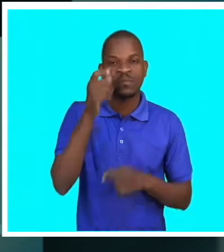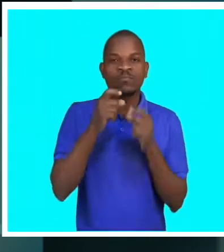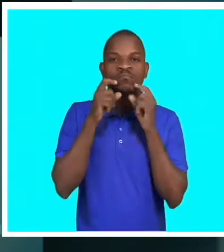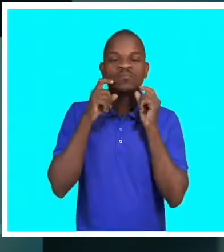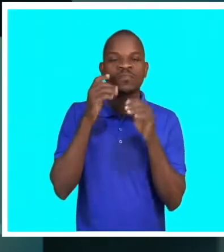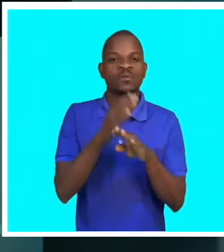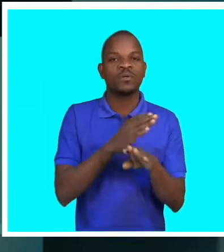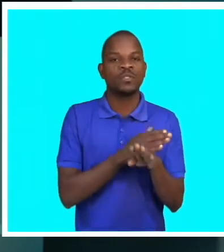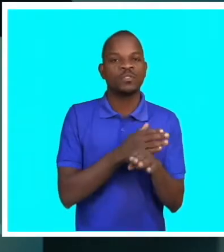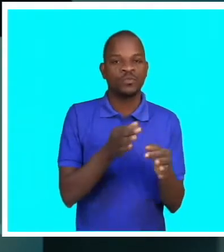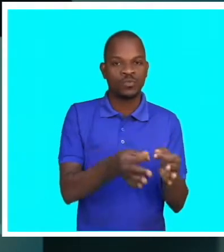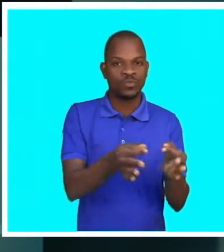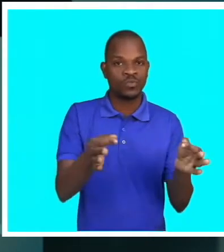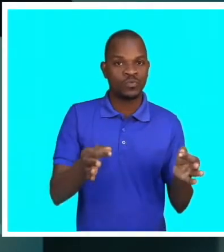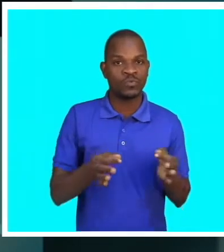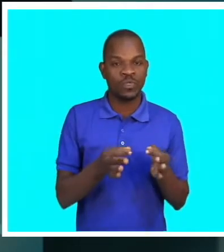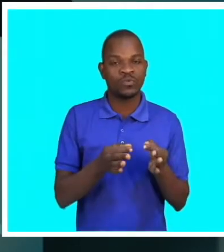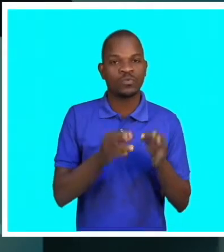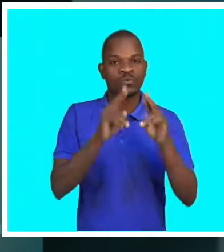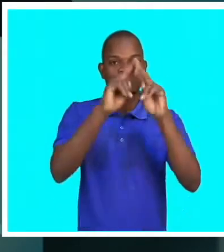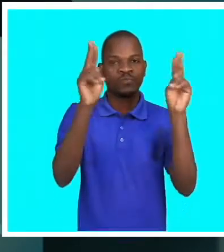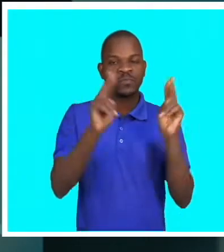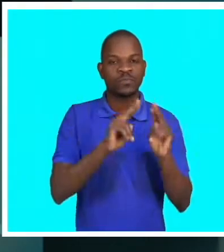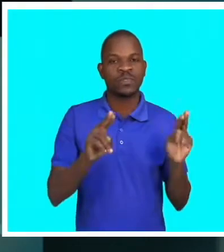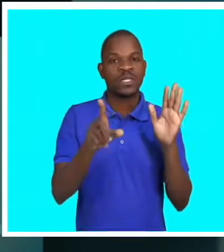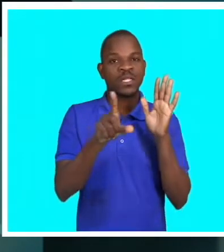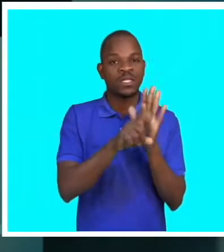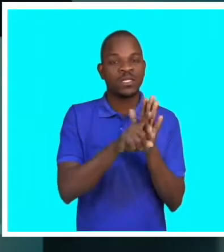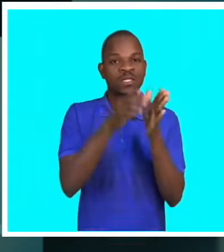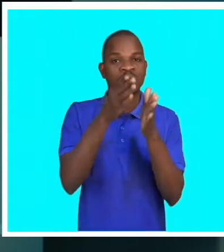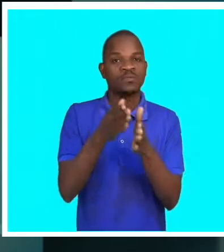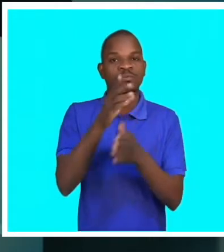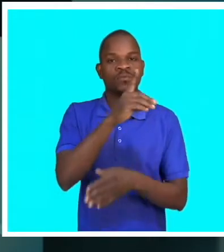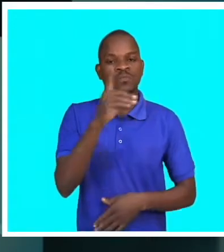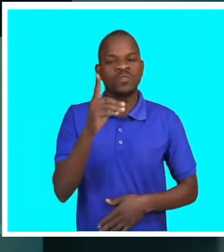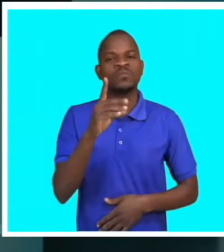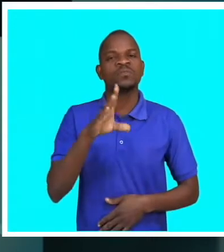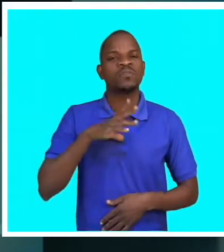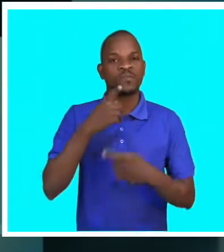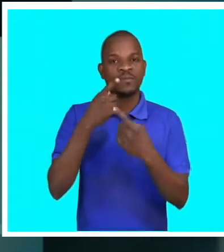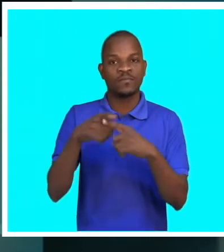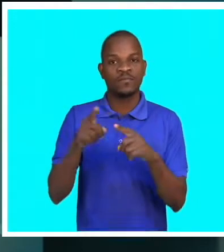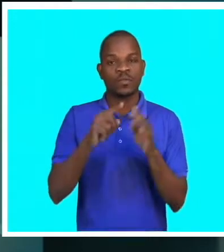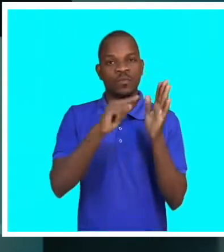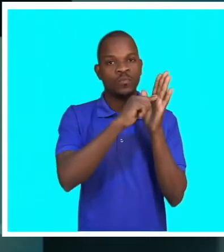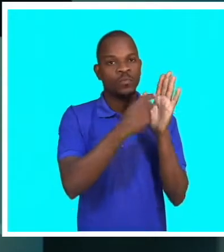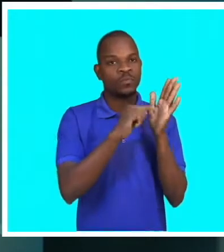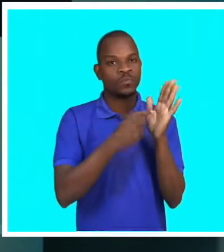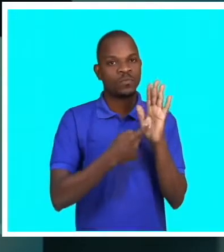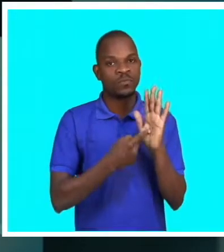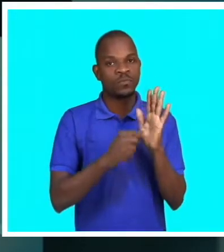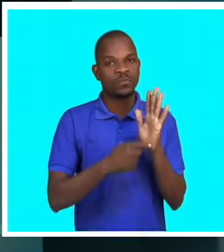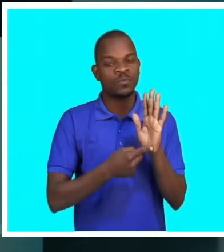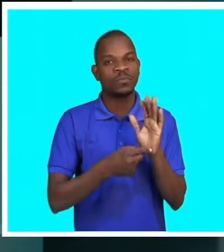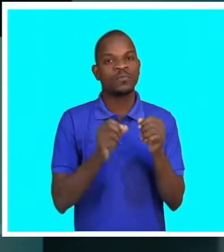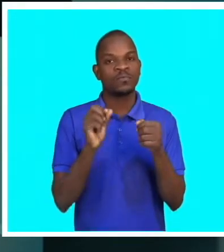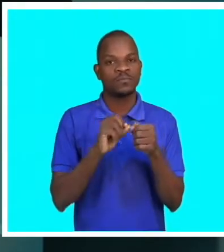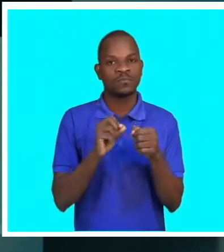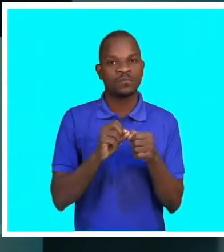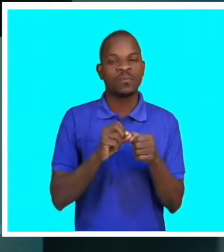É de lembrar que o nosso país ratificou a Convenção Internacional das Filos com Deficiência, em que tem uma série de exigências